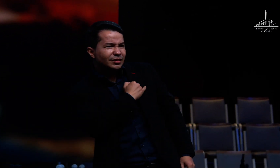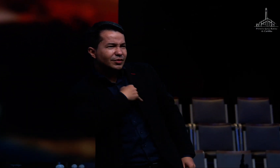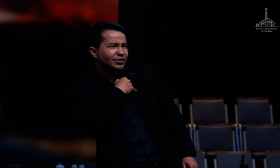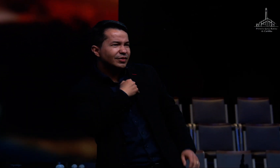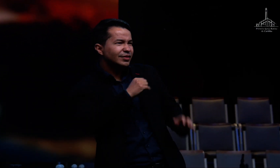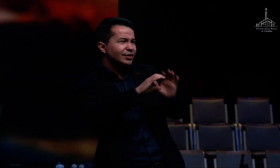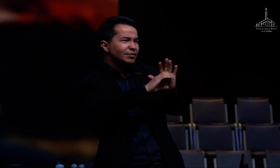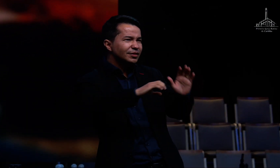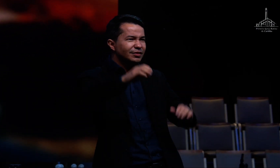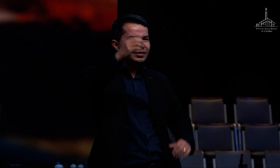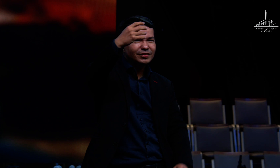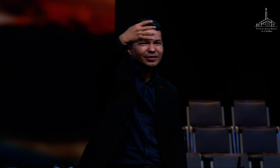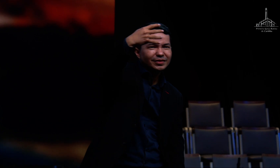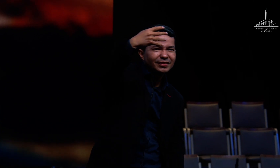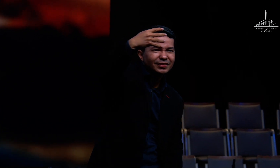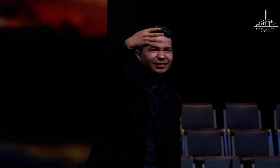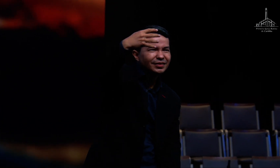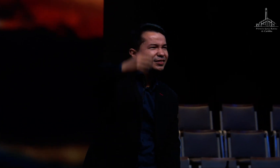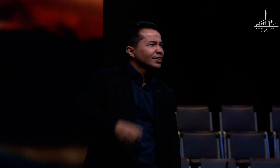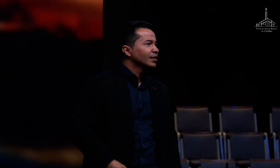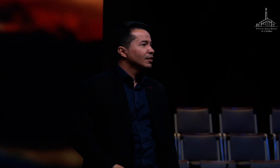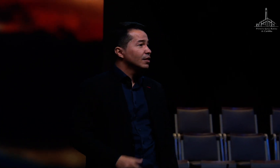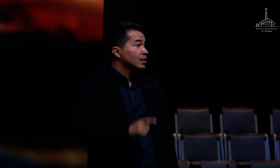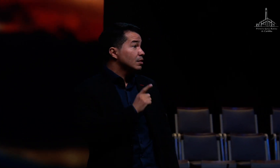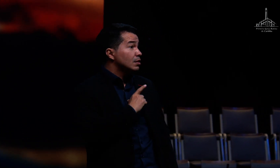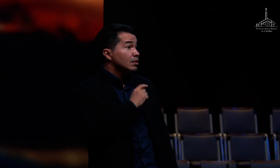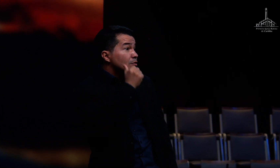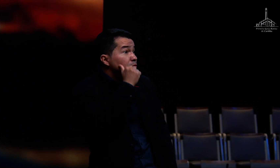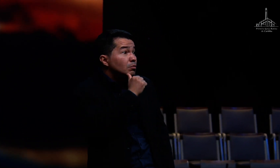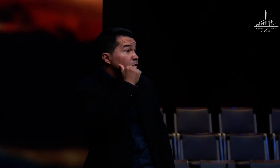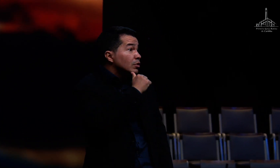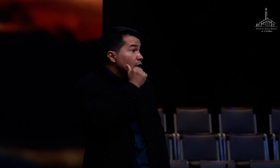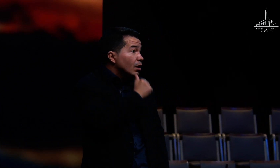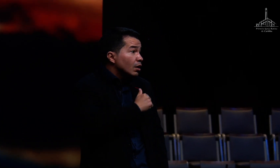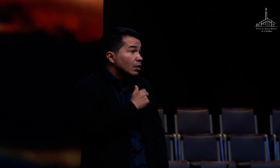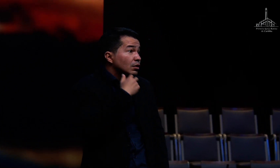Sabe, na história de João, no capítulo 4,